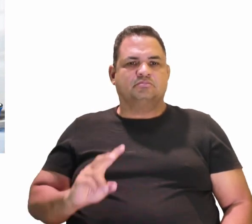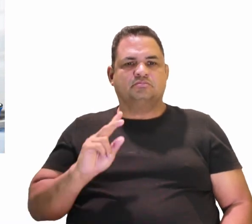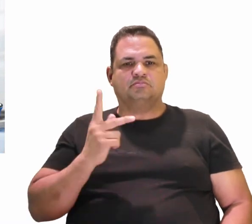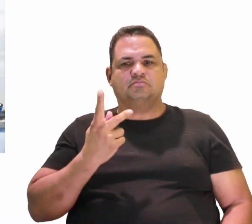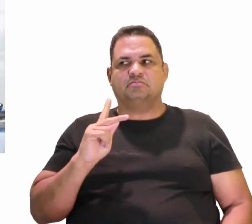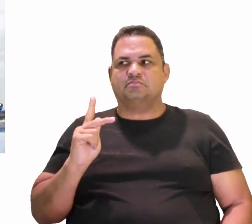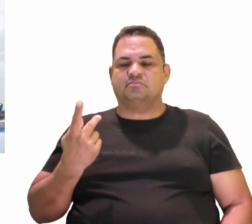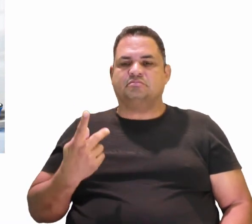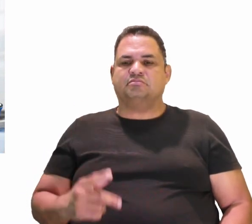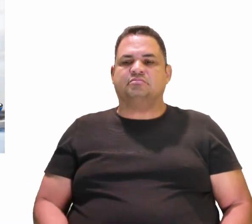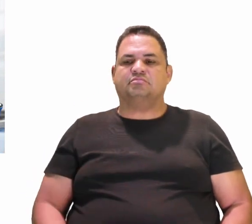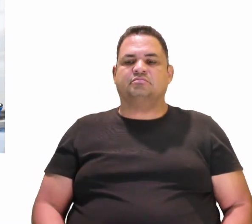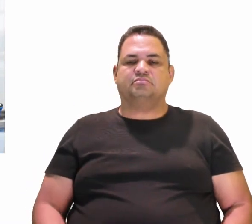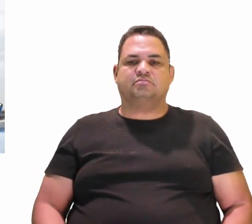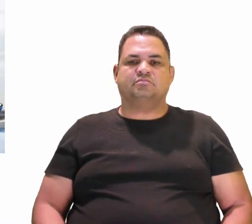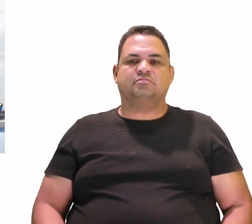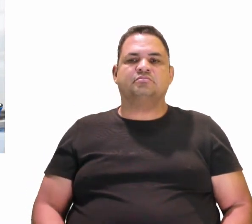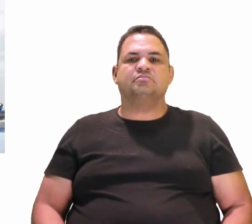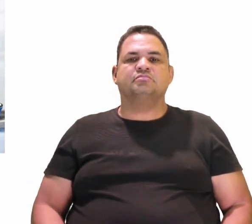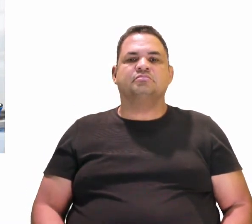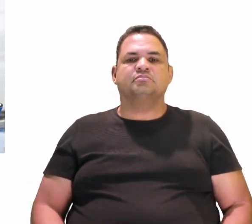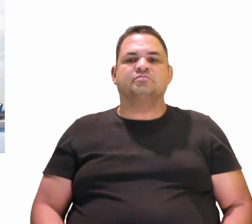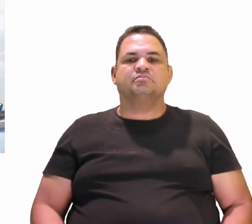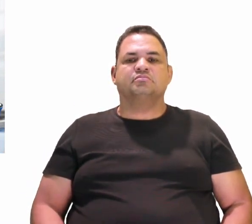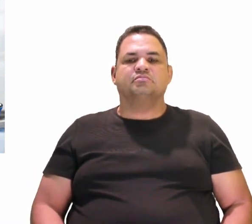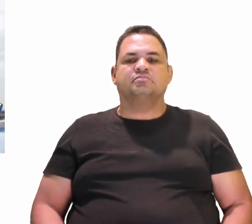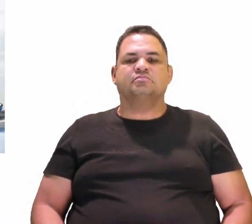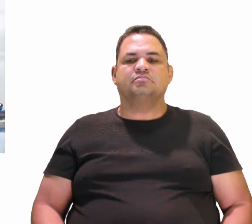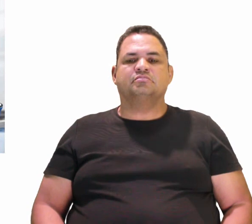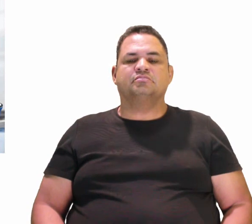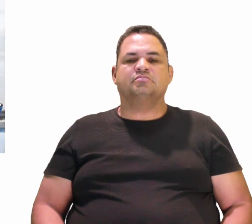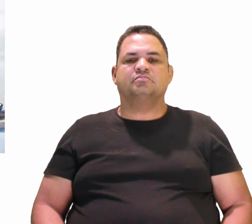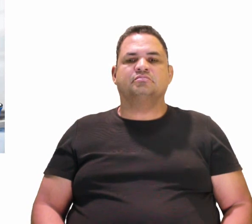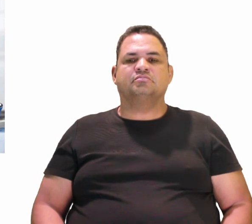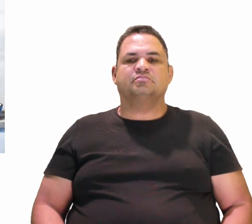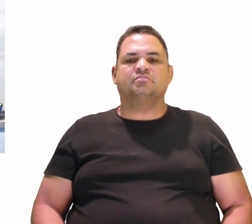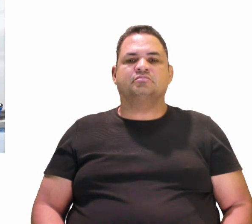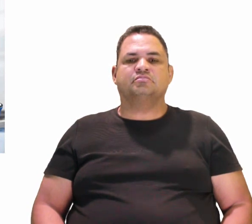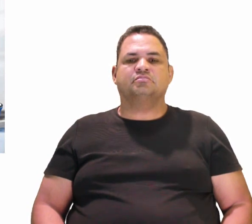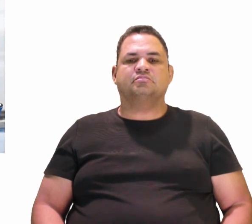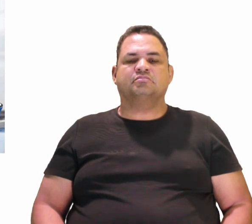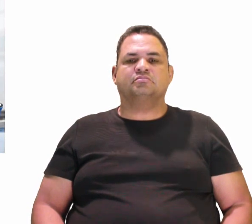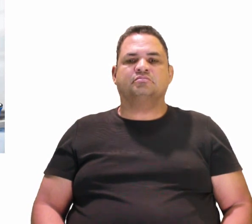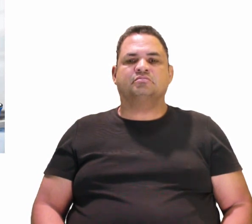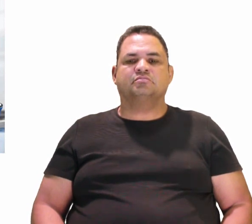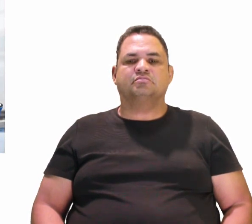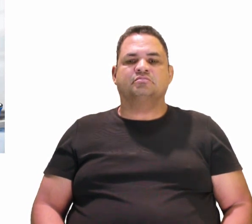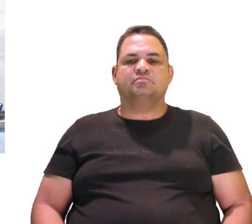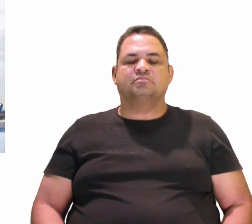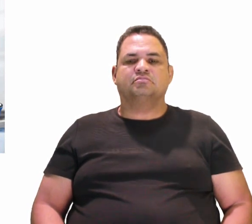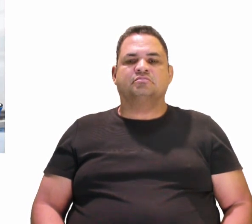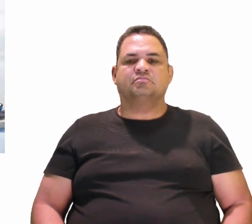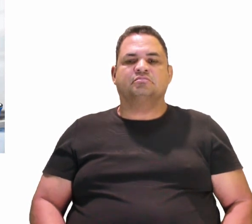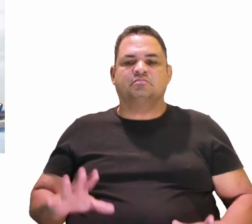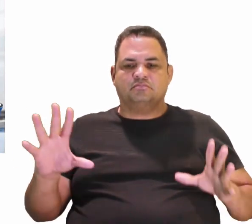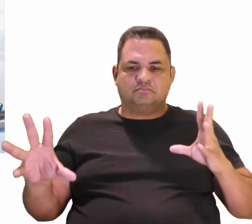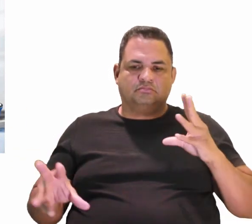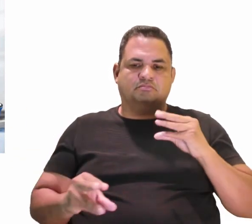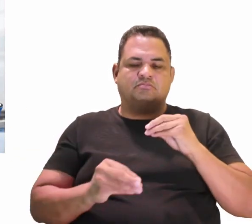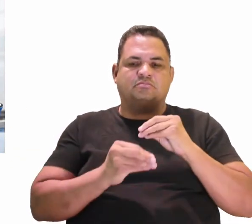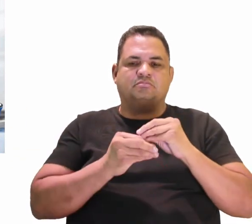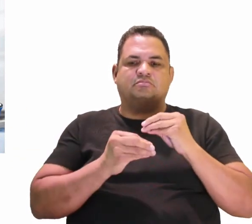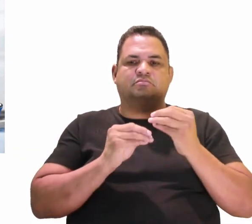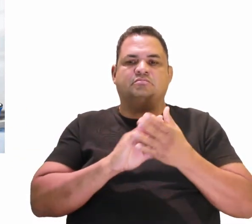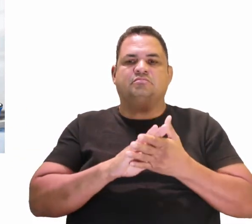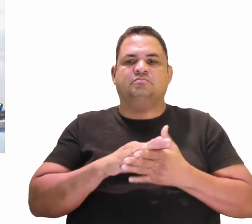Healthy habit. Muito bem. Add too much salt to food. Adicionar